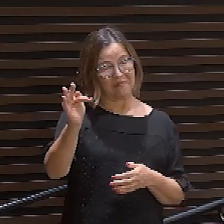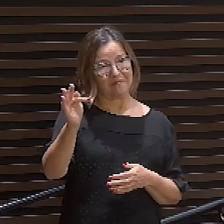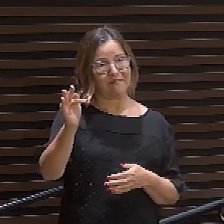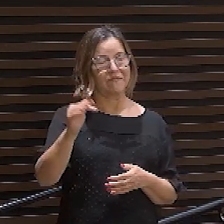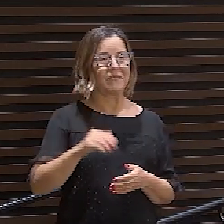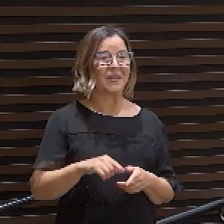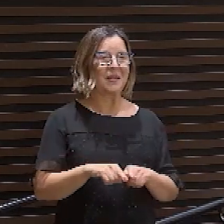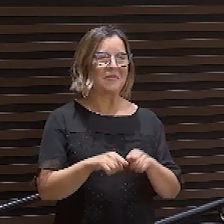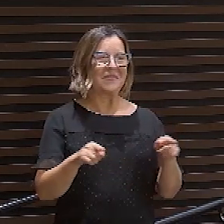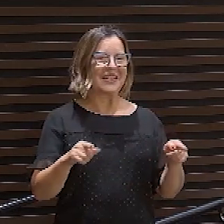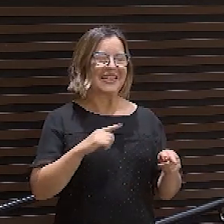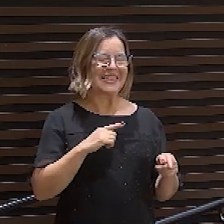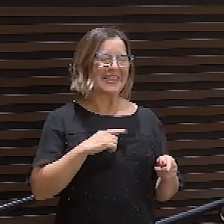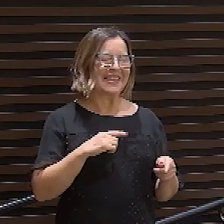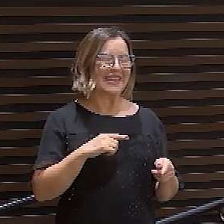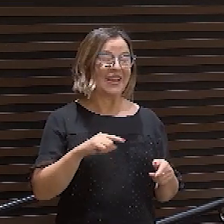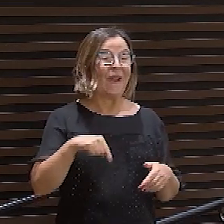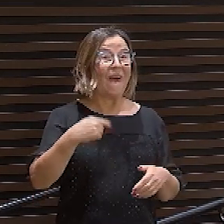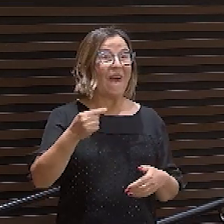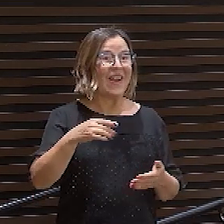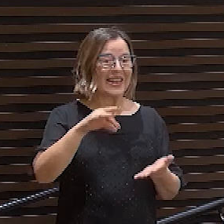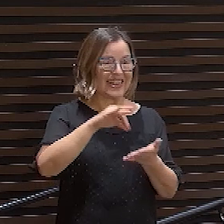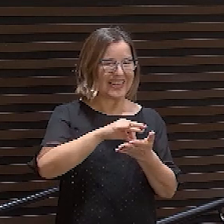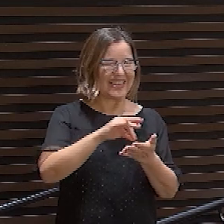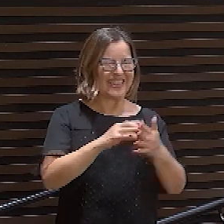Mas há uma outra realidade que transcende.